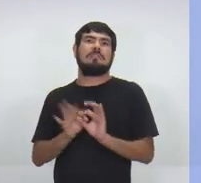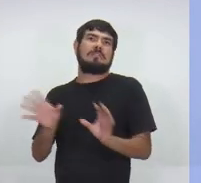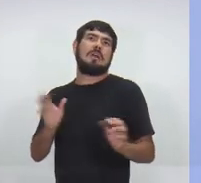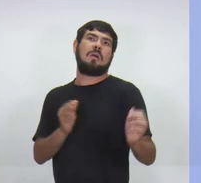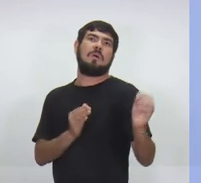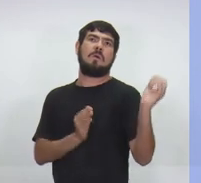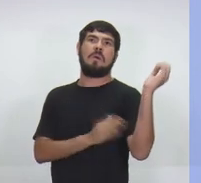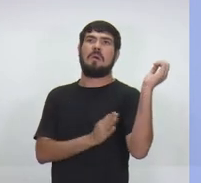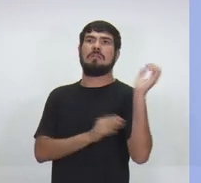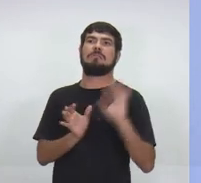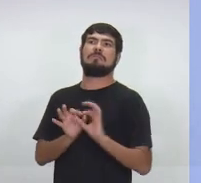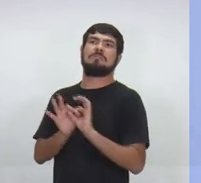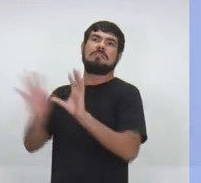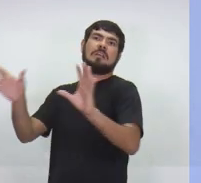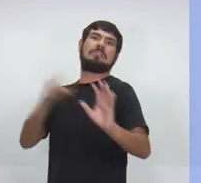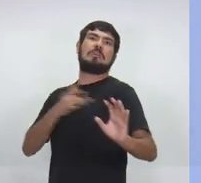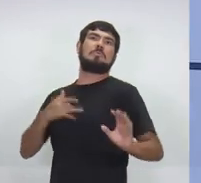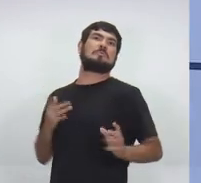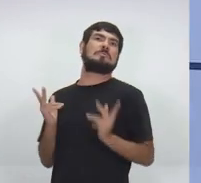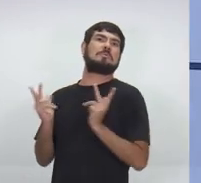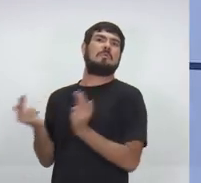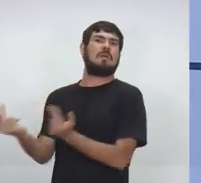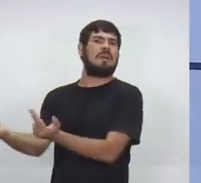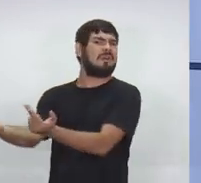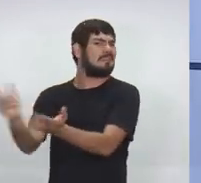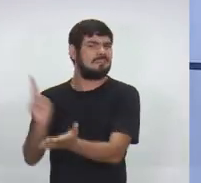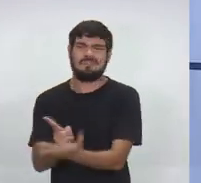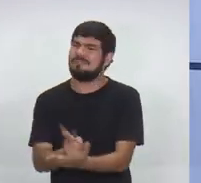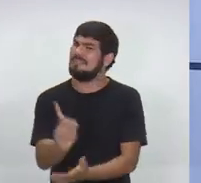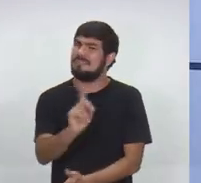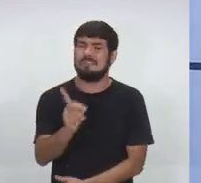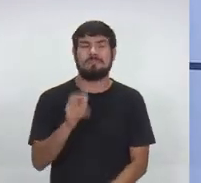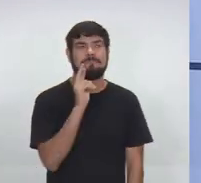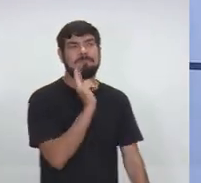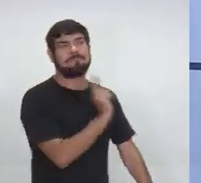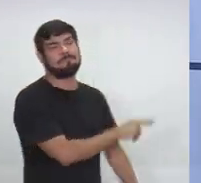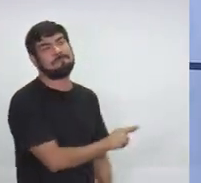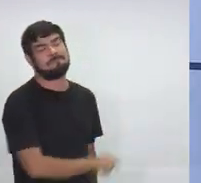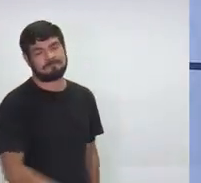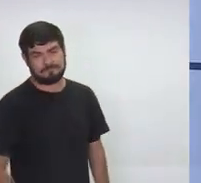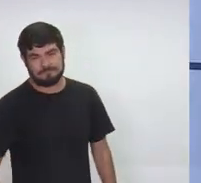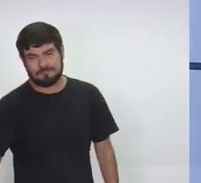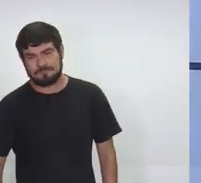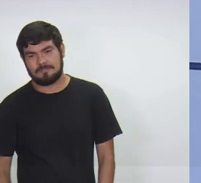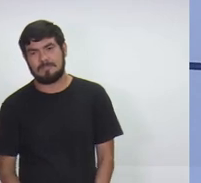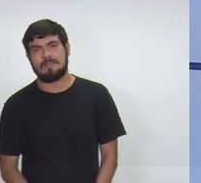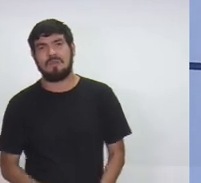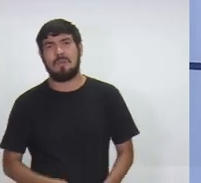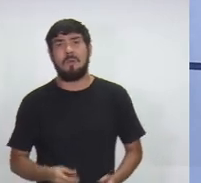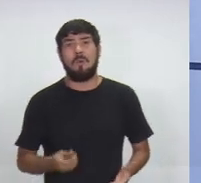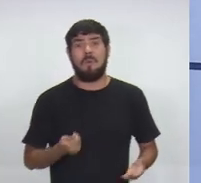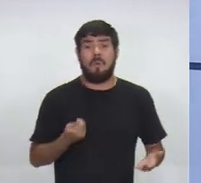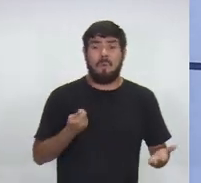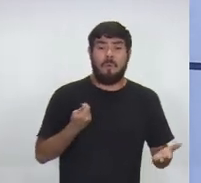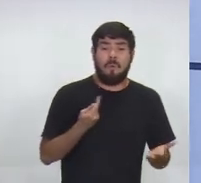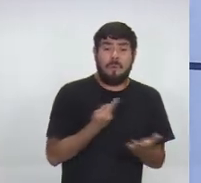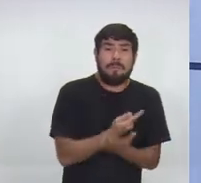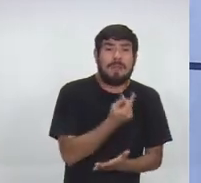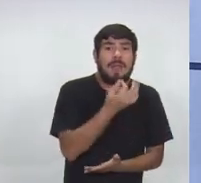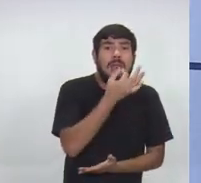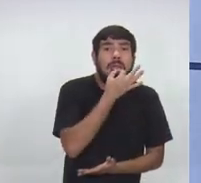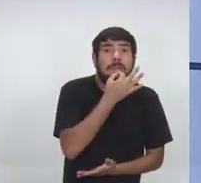hoje em dia vamos então para a réplica de um minuto comprar remédios públicos nas fundações